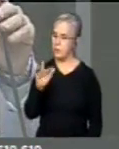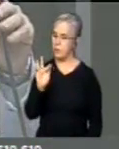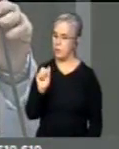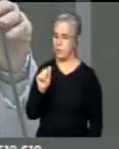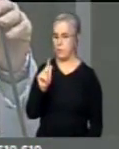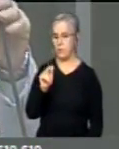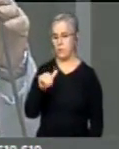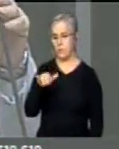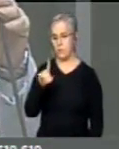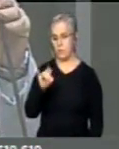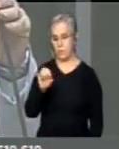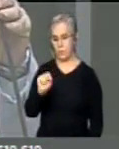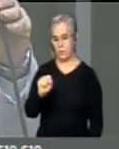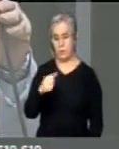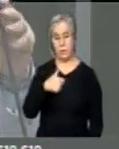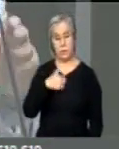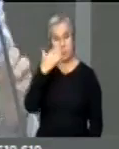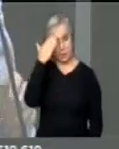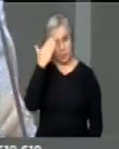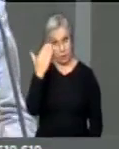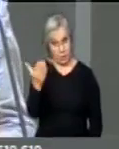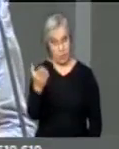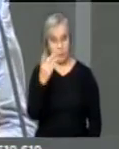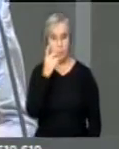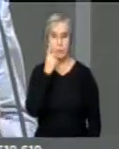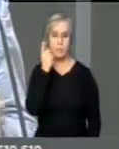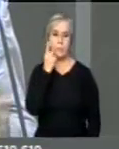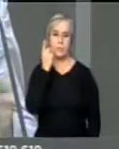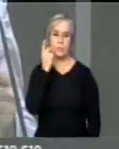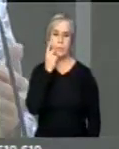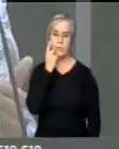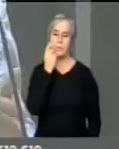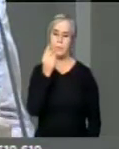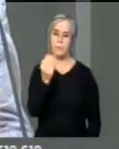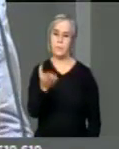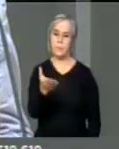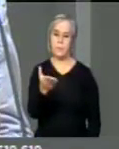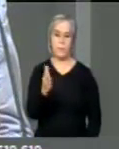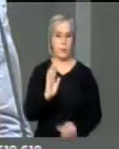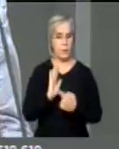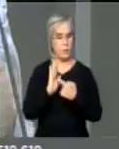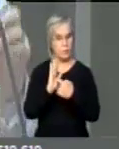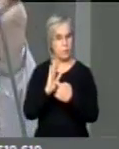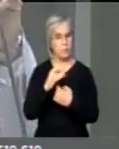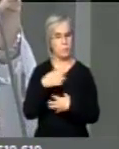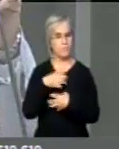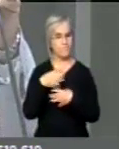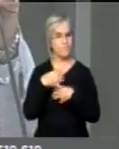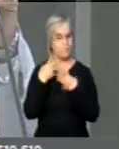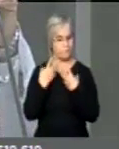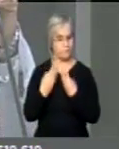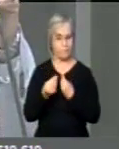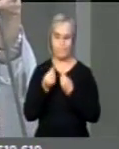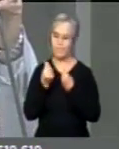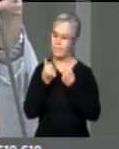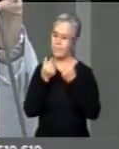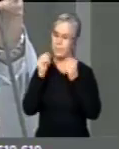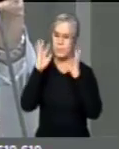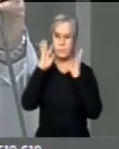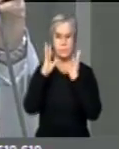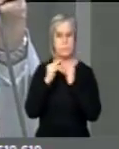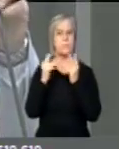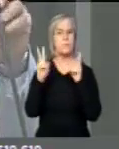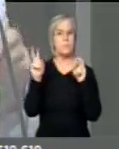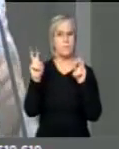Quero aqui agradecer ao deputado que mostrou sensibilidade ao tema